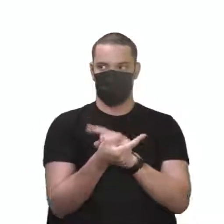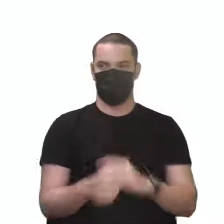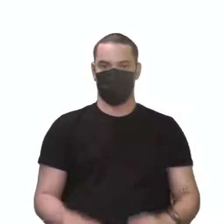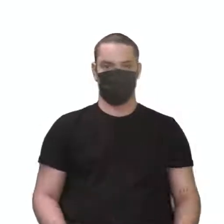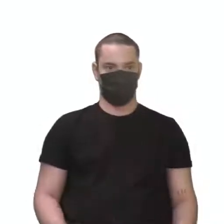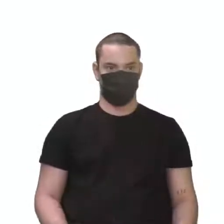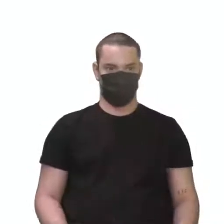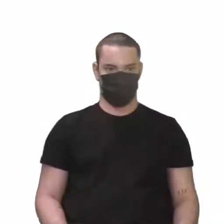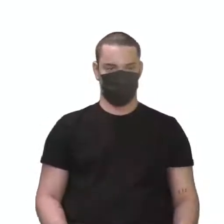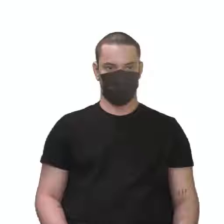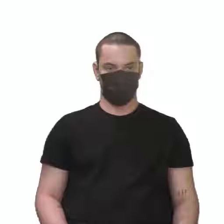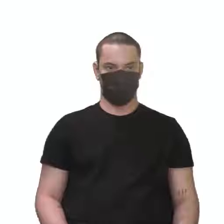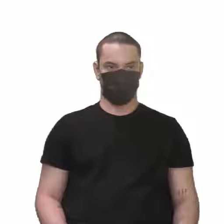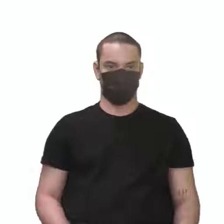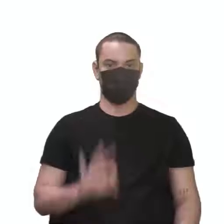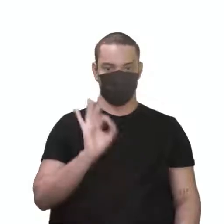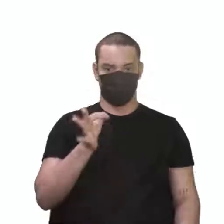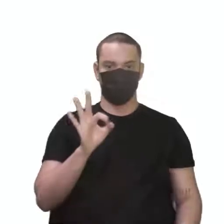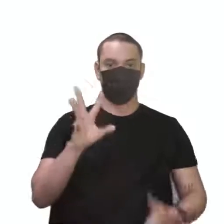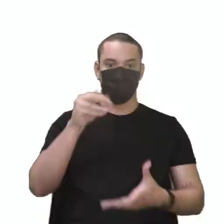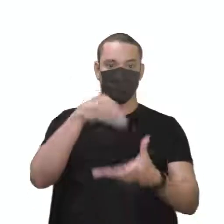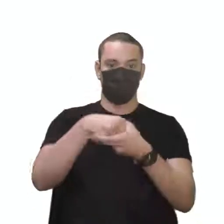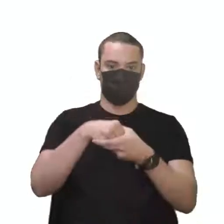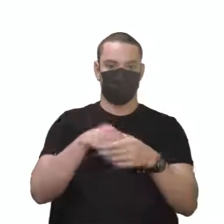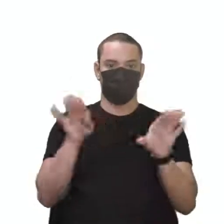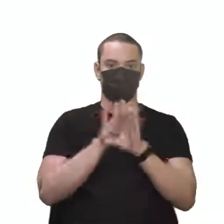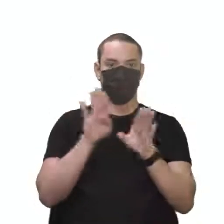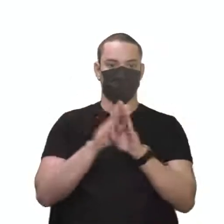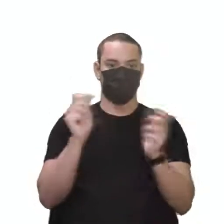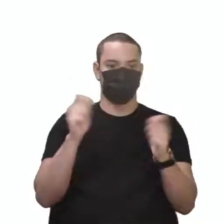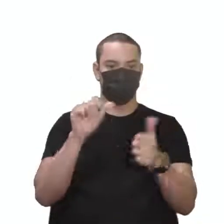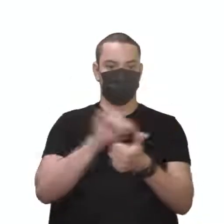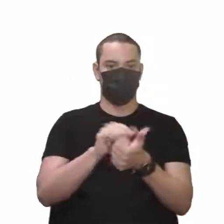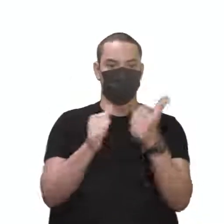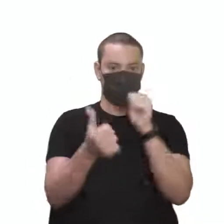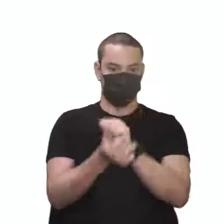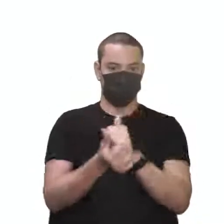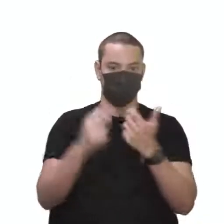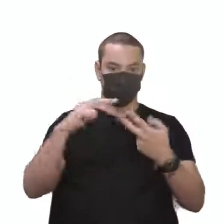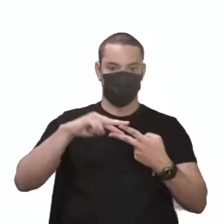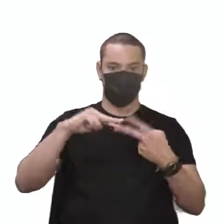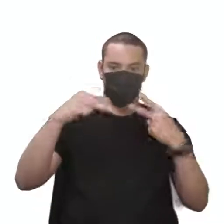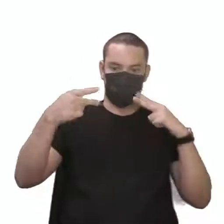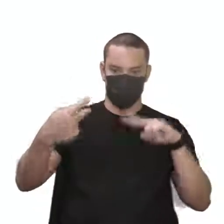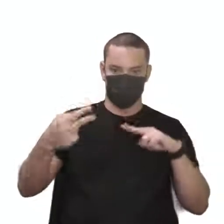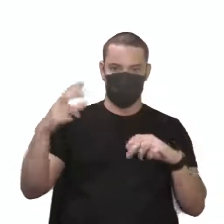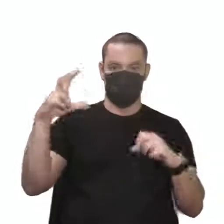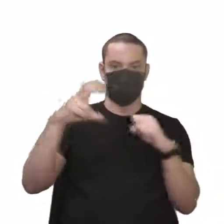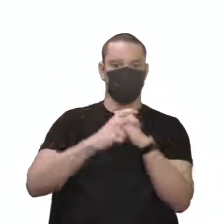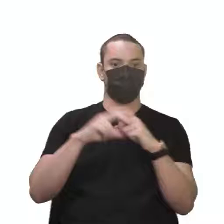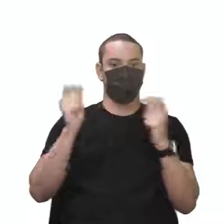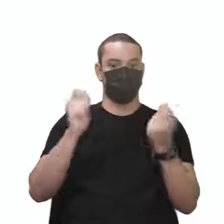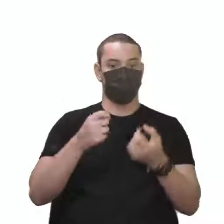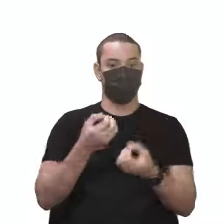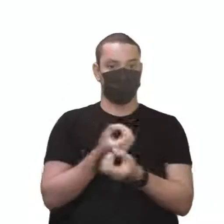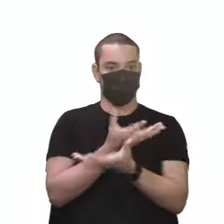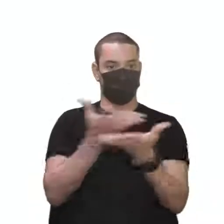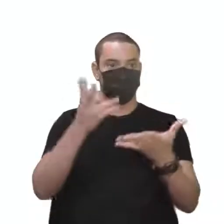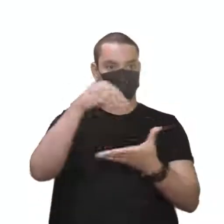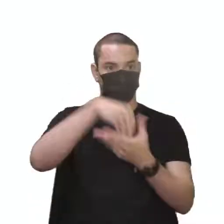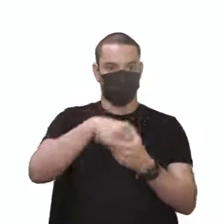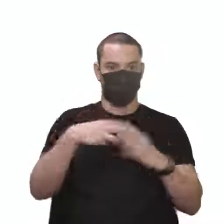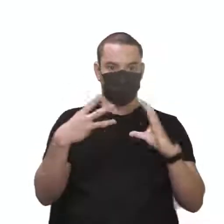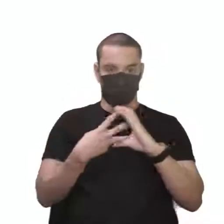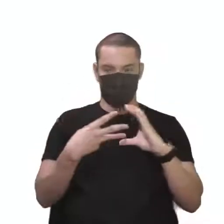ser transcrito aí no DNA ali para poder, esse DNA agora viral, poder agir nessa célula,